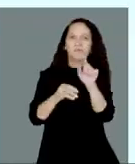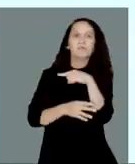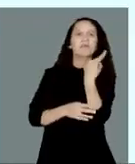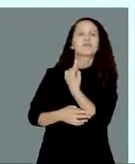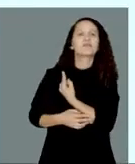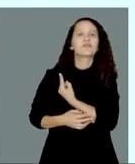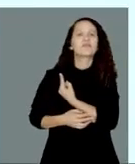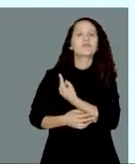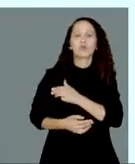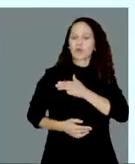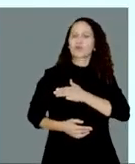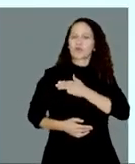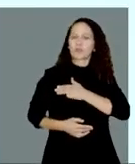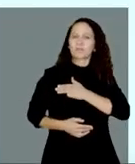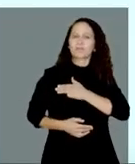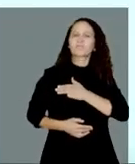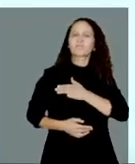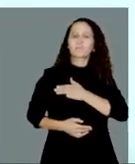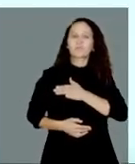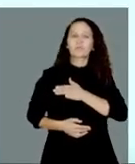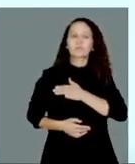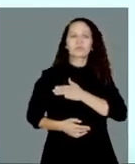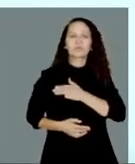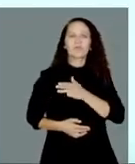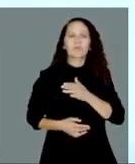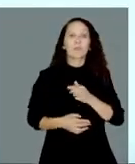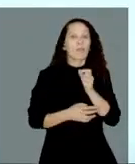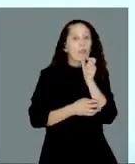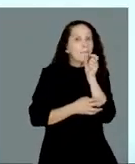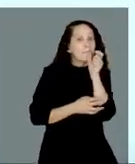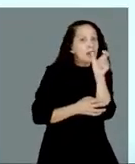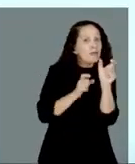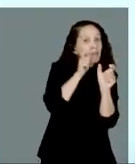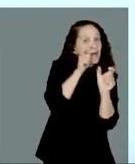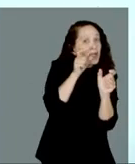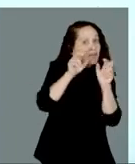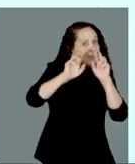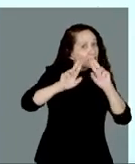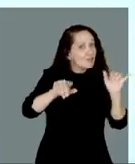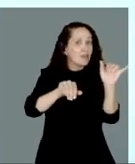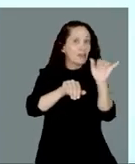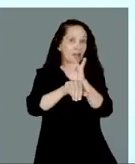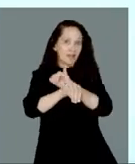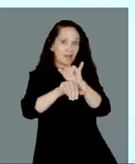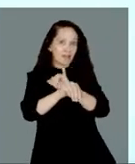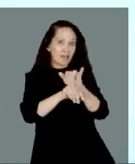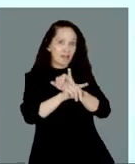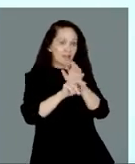nesse momento para lutar ao lado dele, exatamente para realizar essa meta.